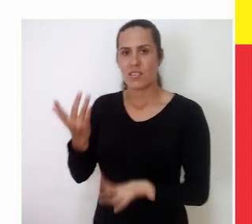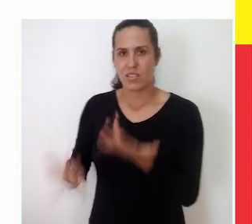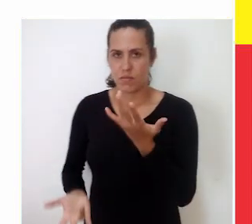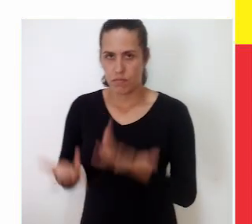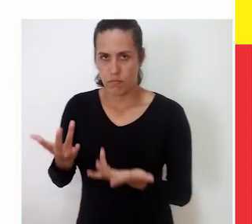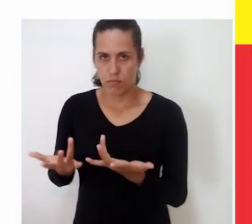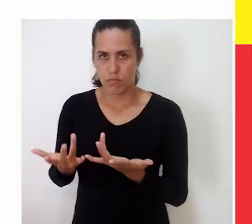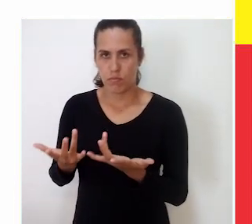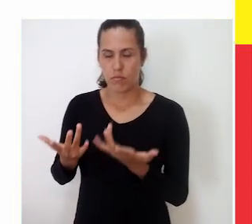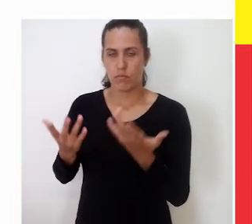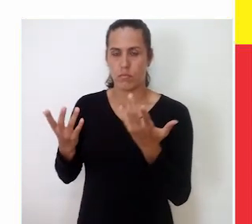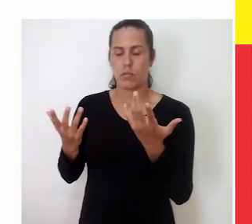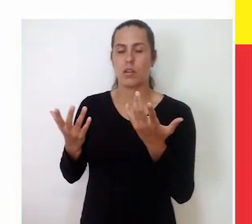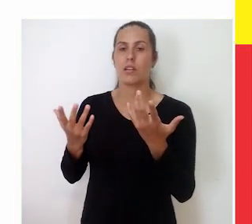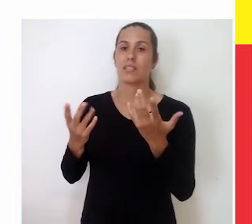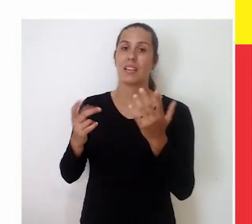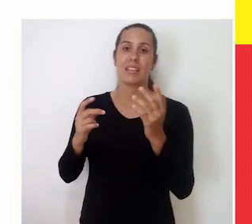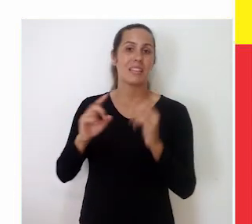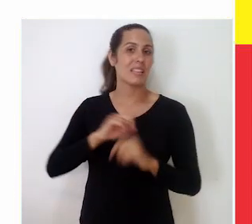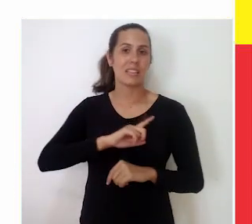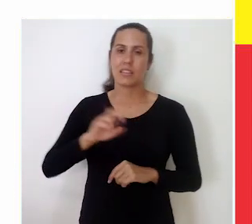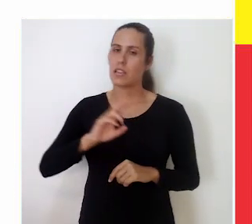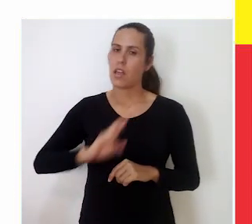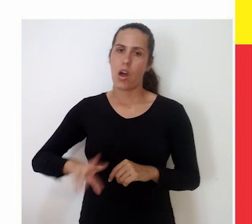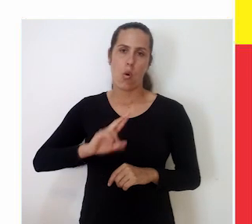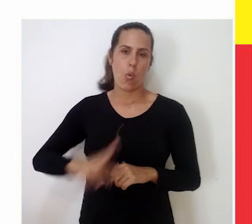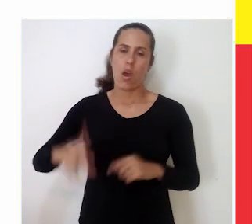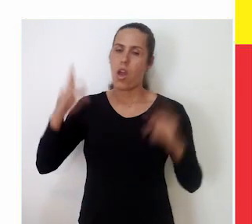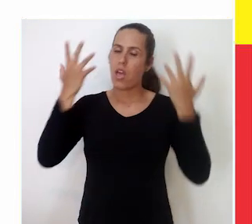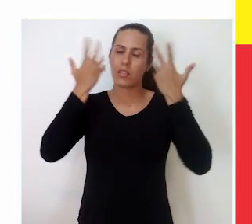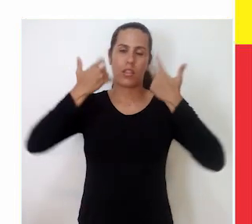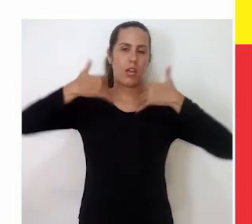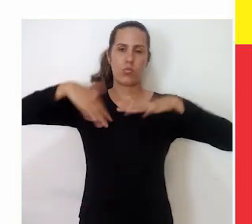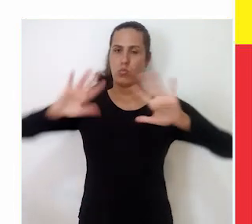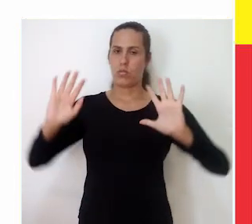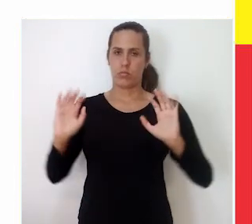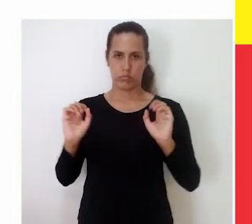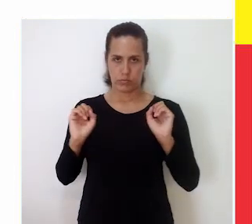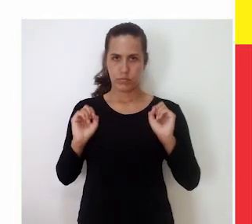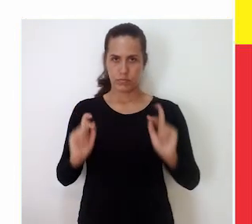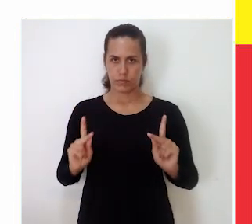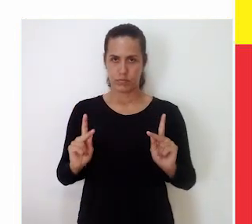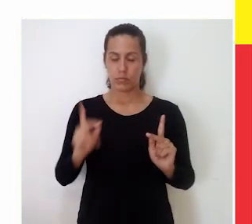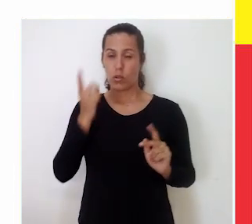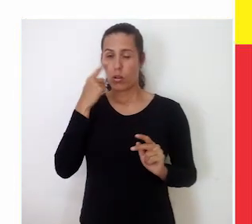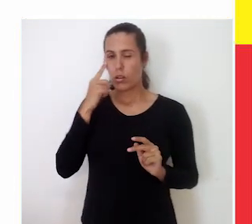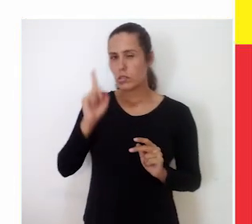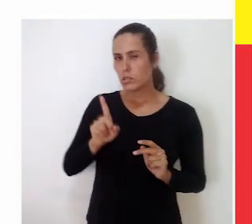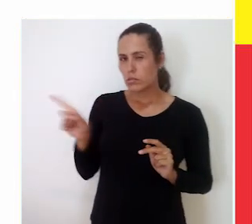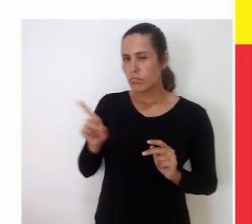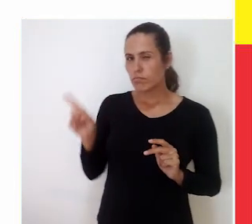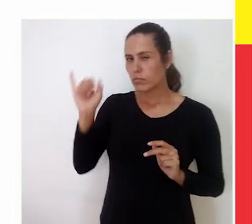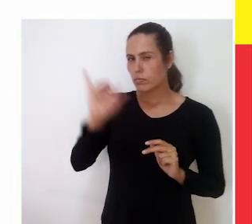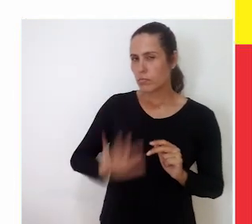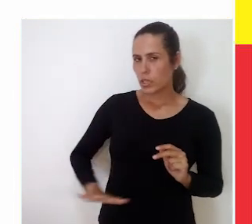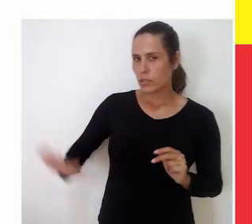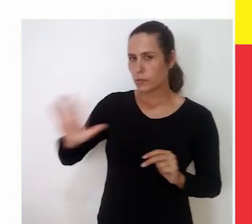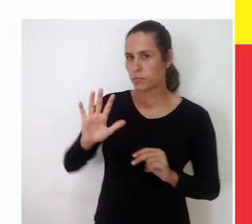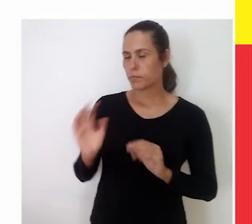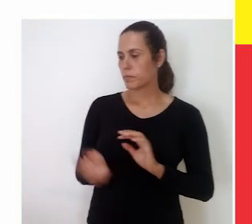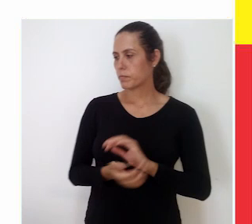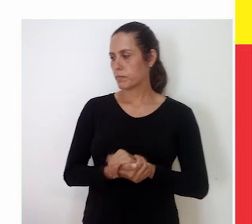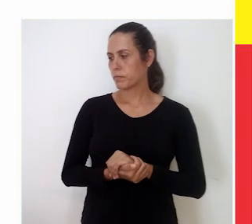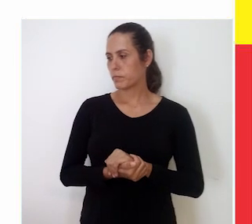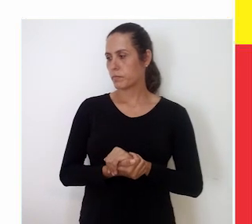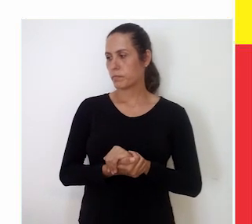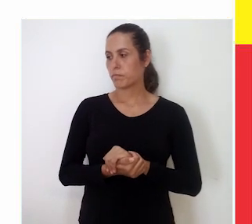incêndio florestal natural, um fenômeno natural. Olha a imagem, olha só a definição. Um